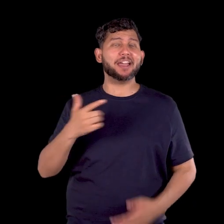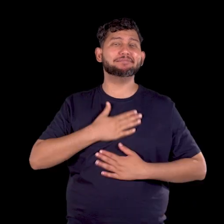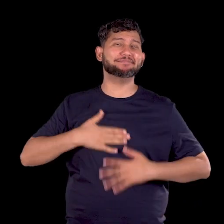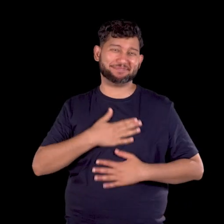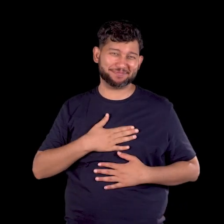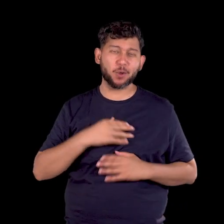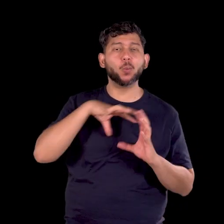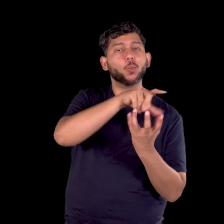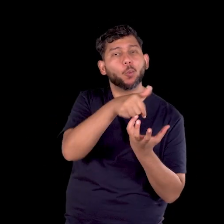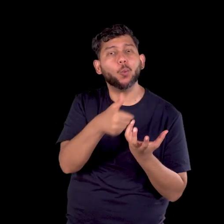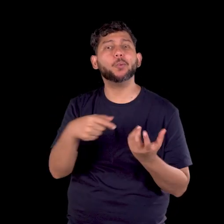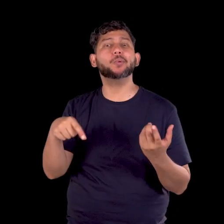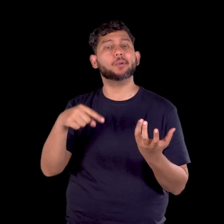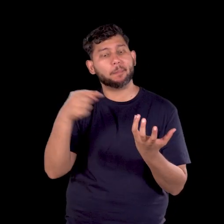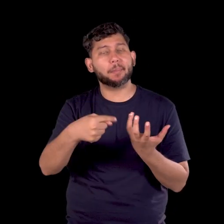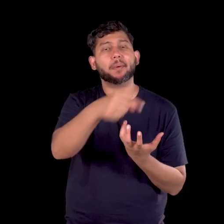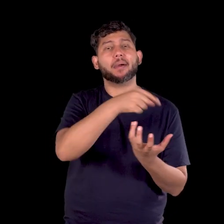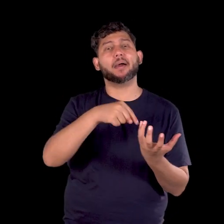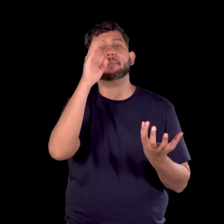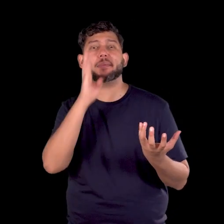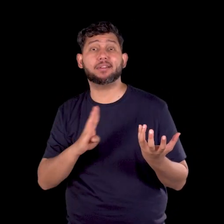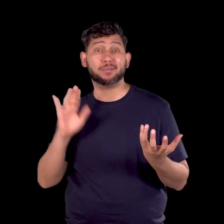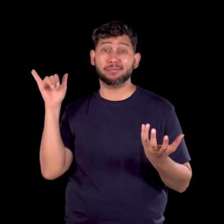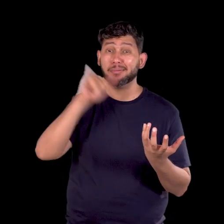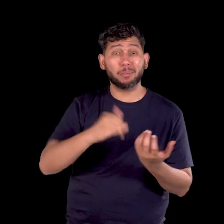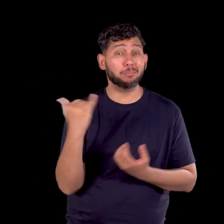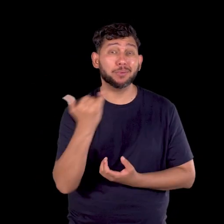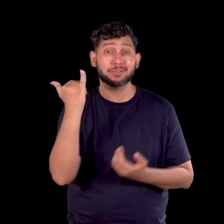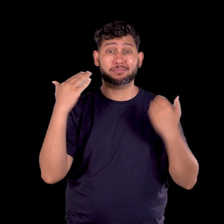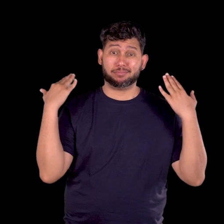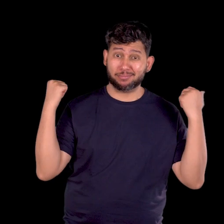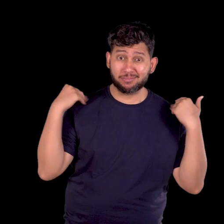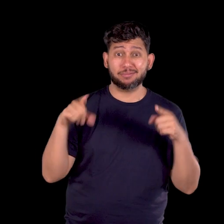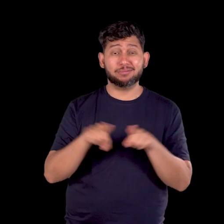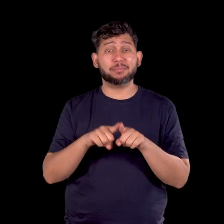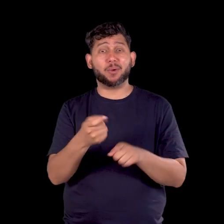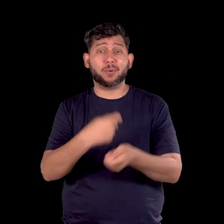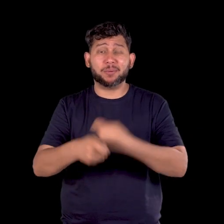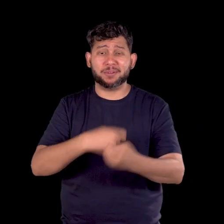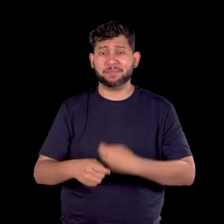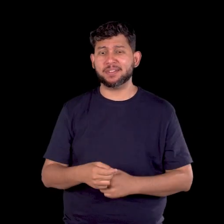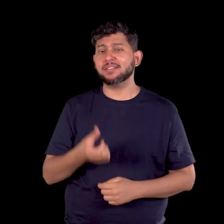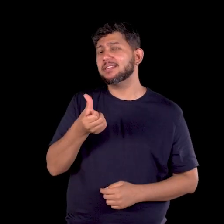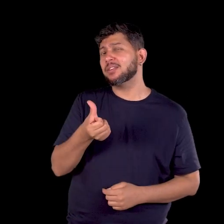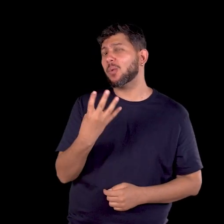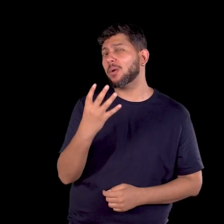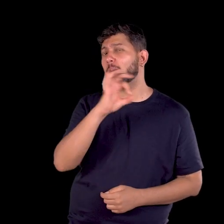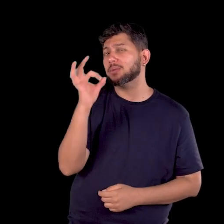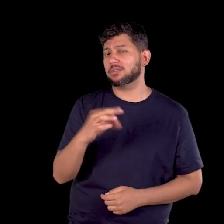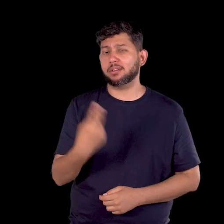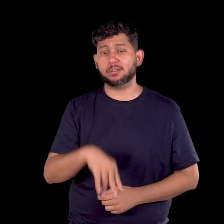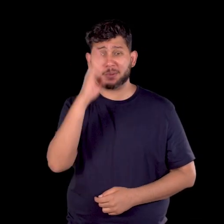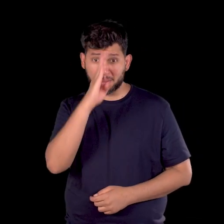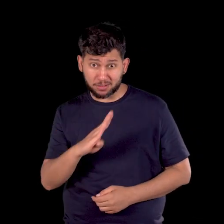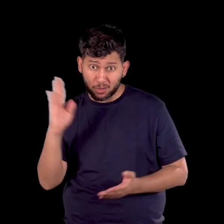o setor aéreo é extremamente importante para o turismo e para os negócios. Aqui, 64%